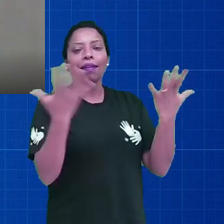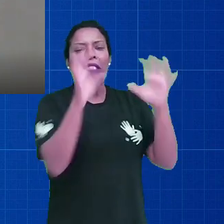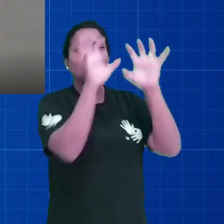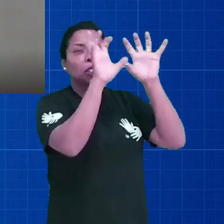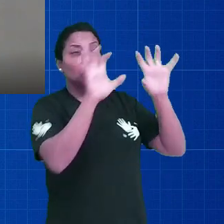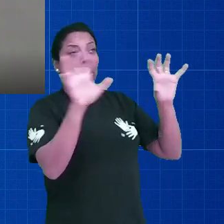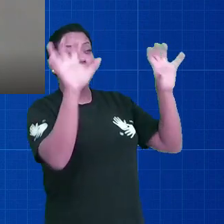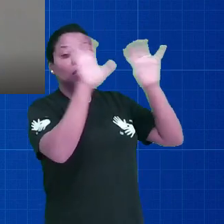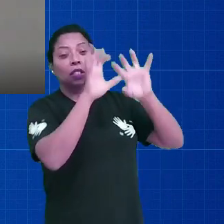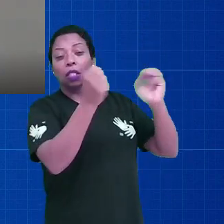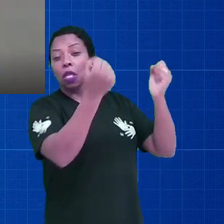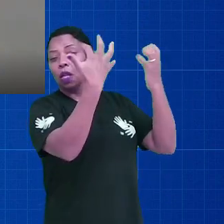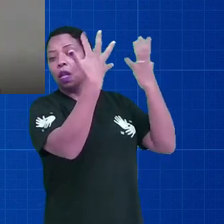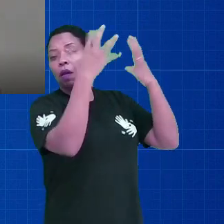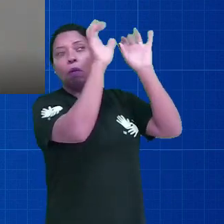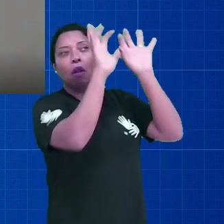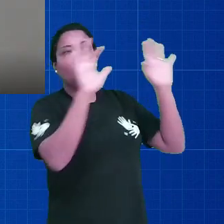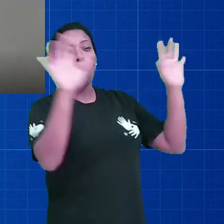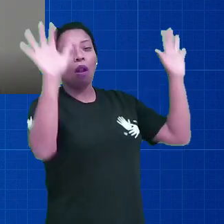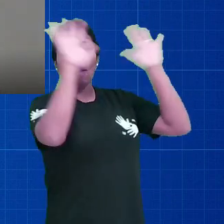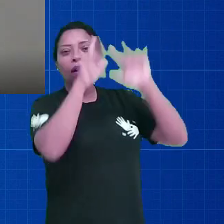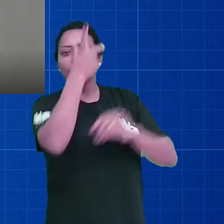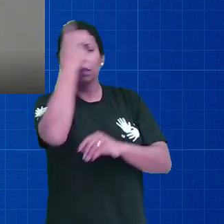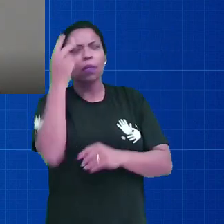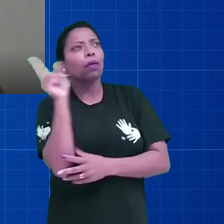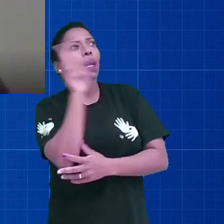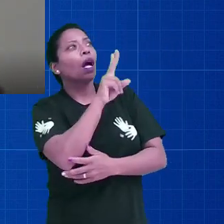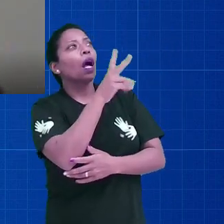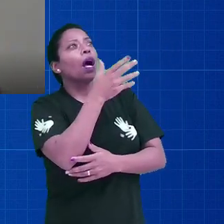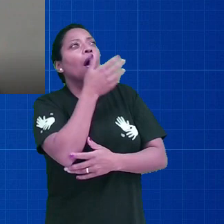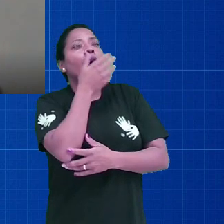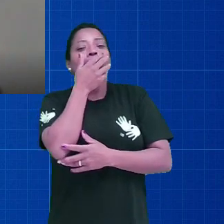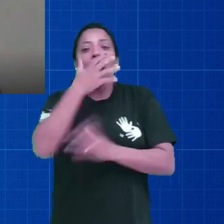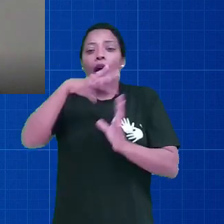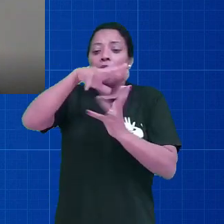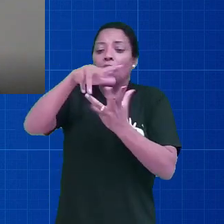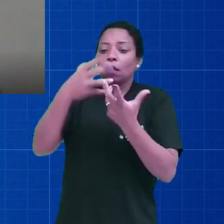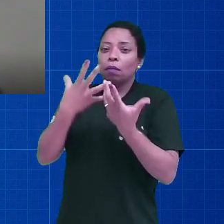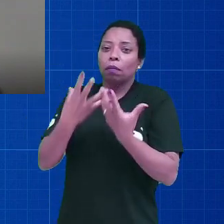horizonte, né? Material particulado, aquela fumaça, né? E ninguém sabia o que estava